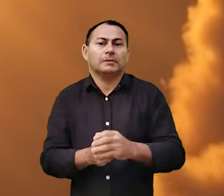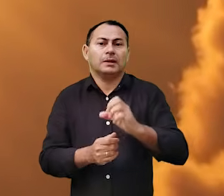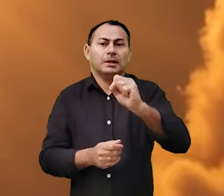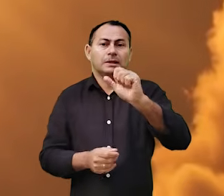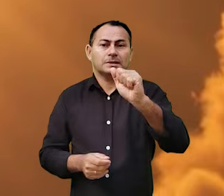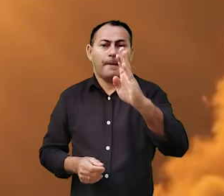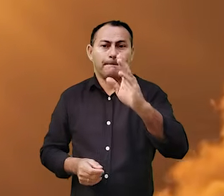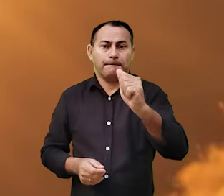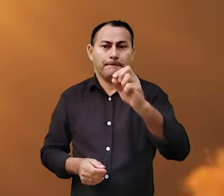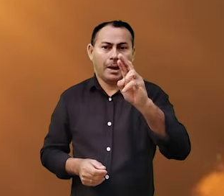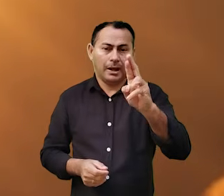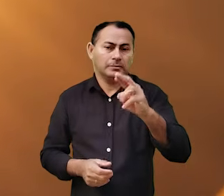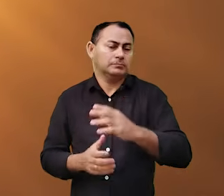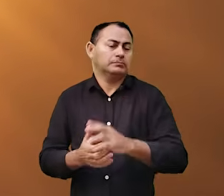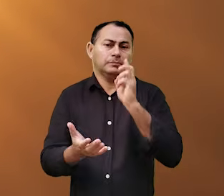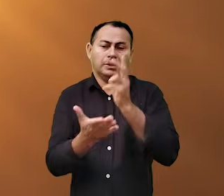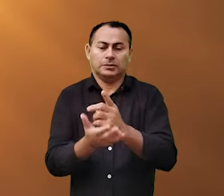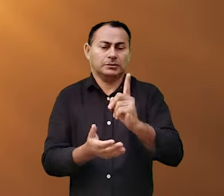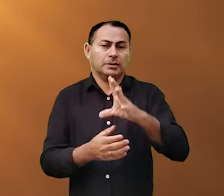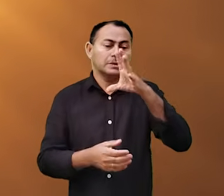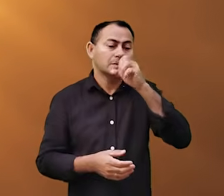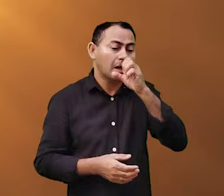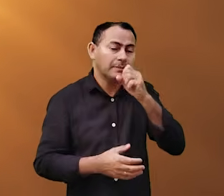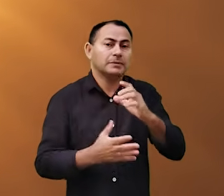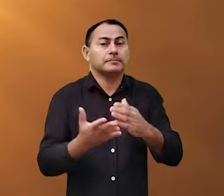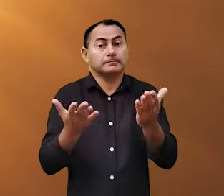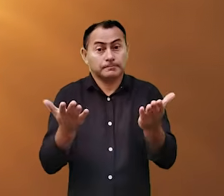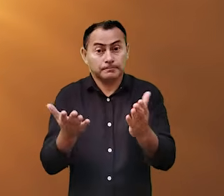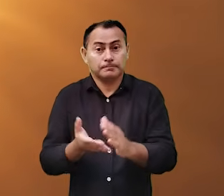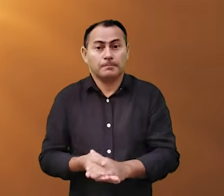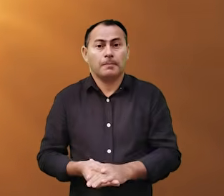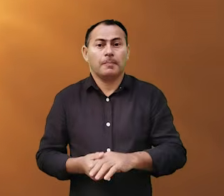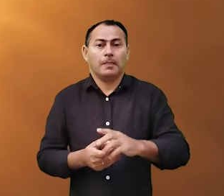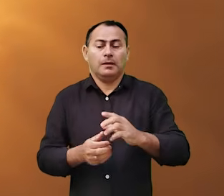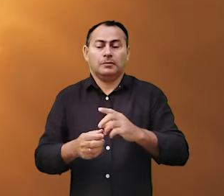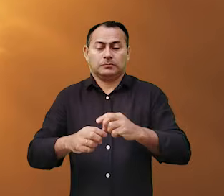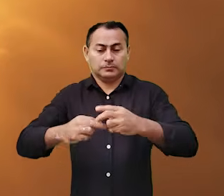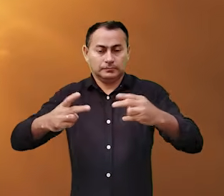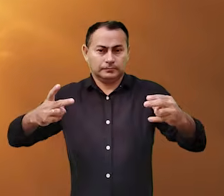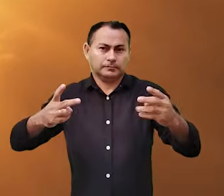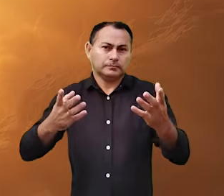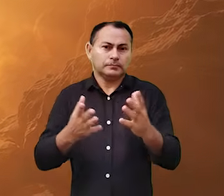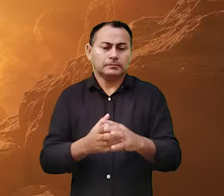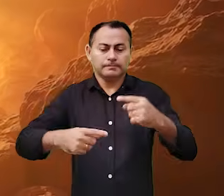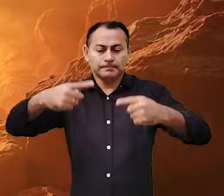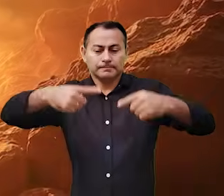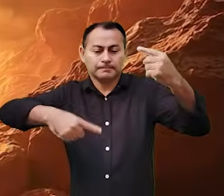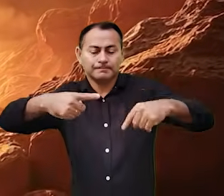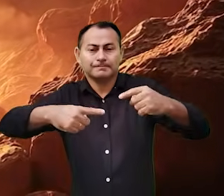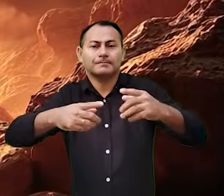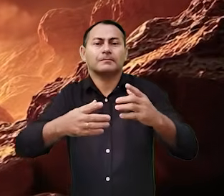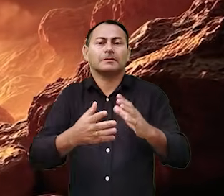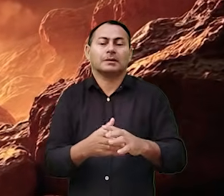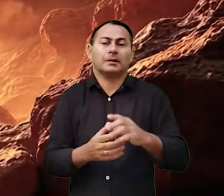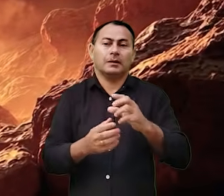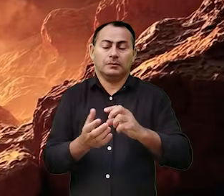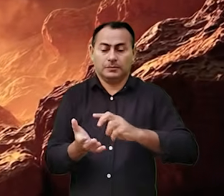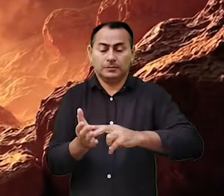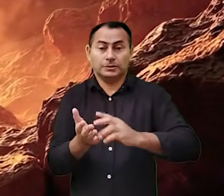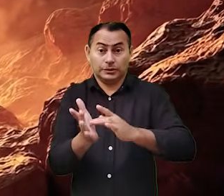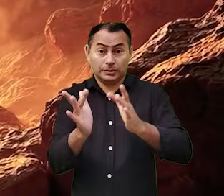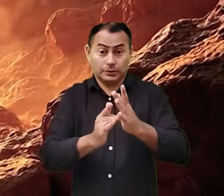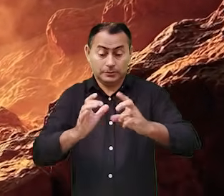de Sabat, mesmo não sendo mais o sábado. Este era um dos motivos de discussão.